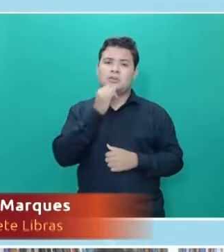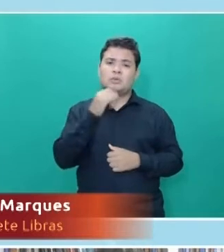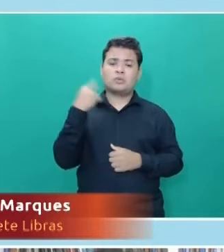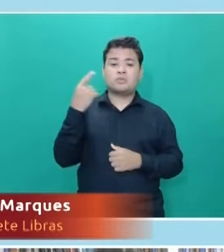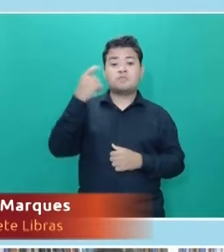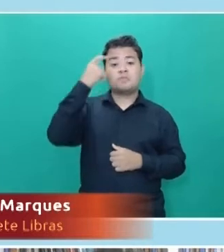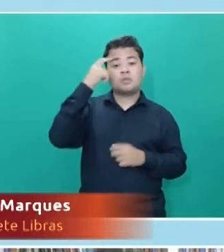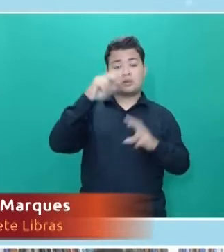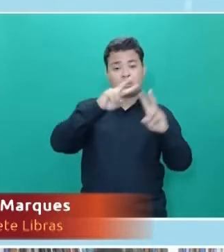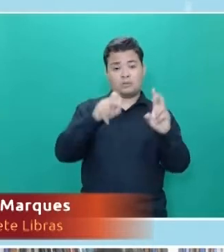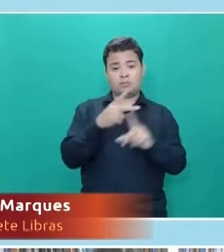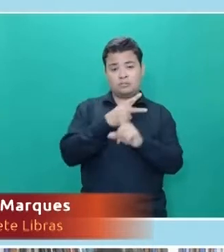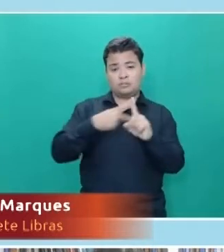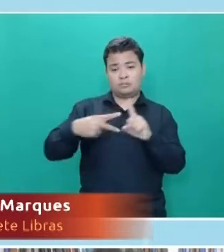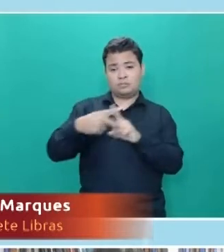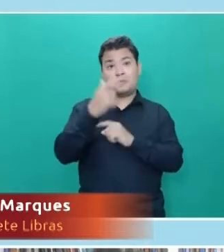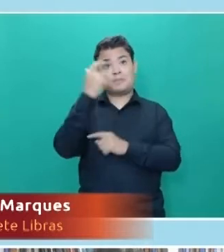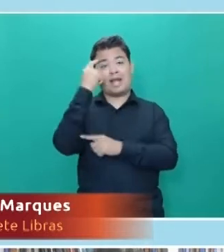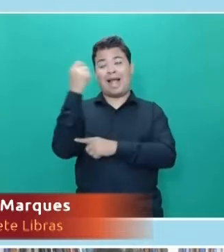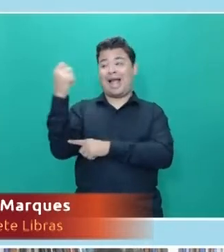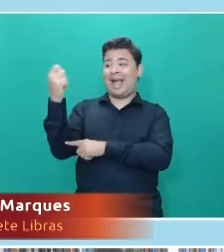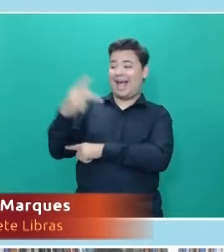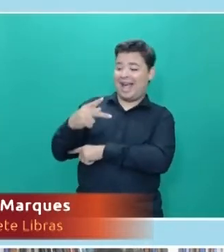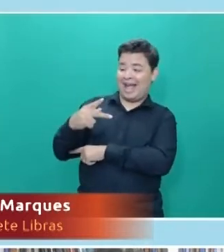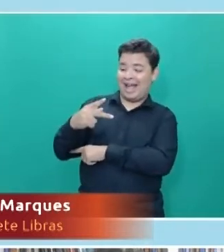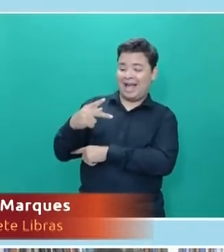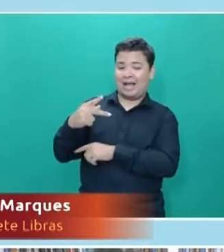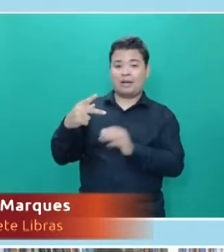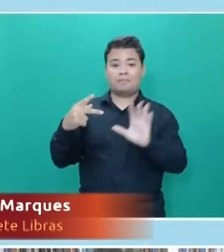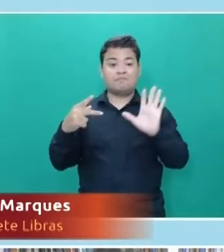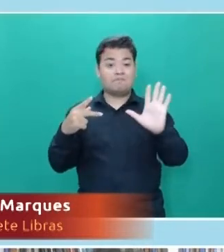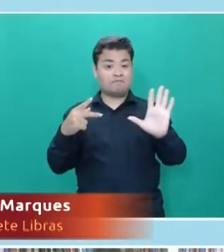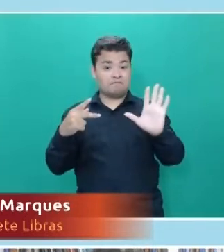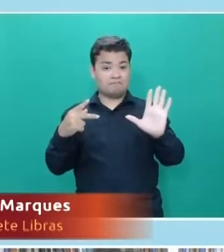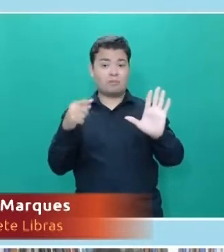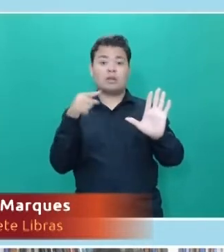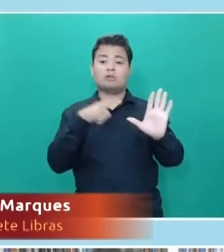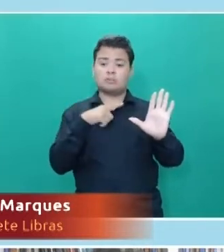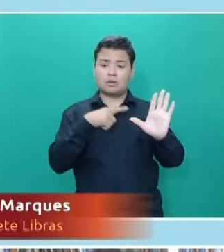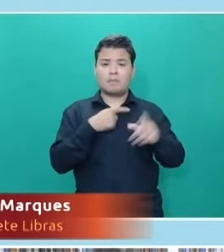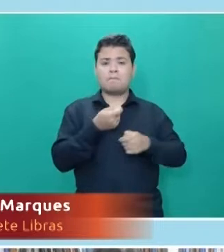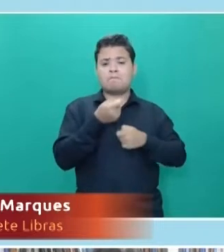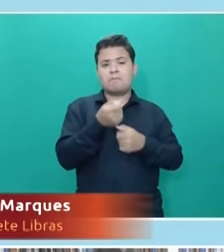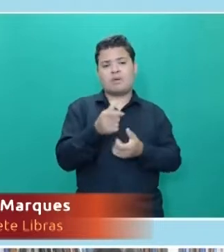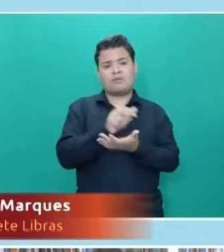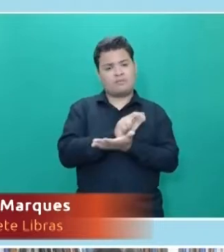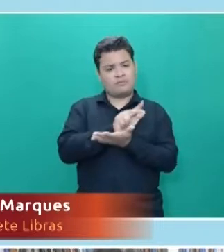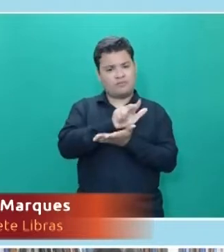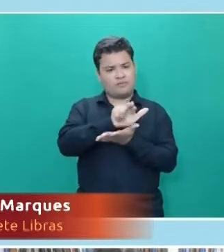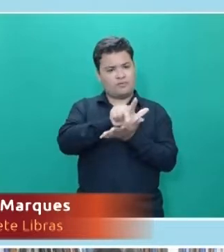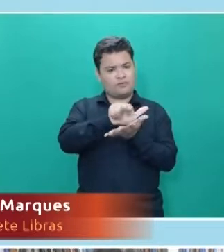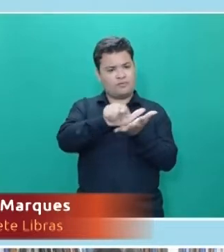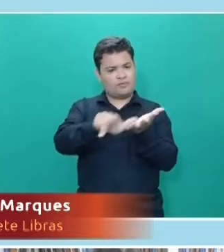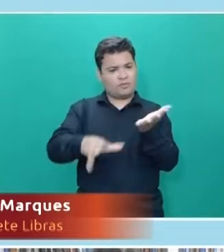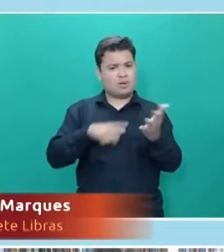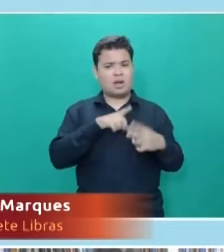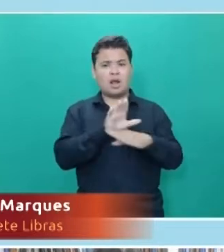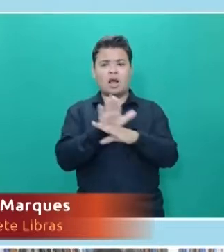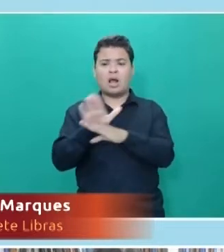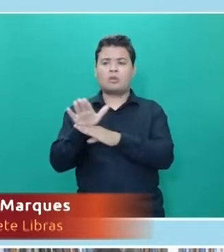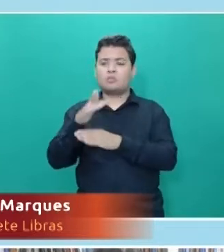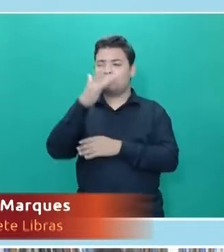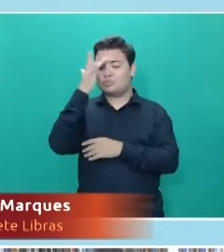em aposentadoria, mas como disse o Henrique, são diferentes benefícios que vão cobrir diferentes beneficiários, né?